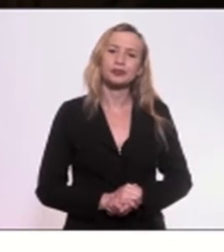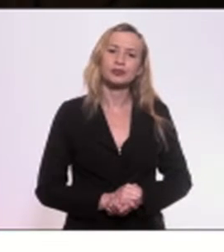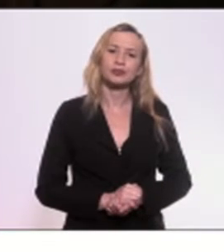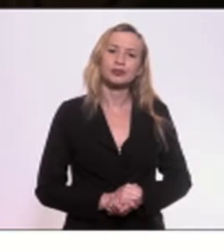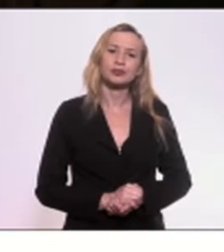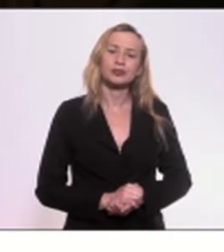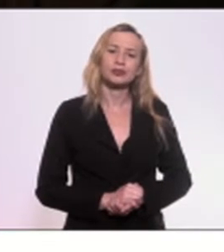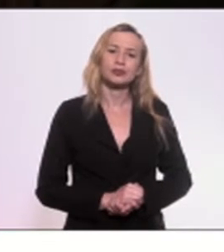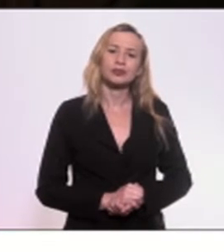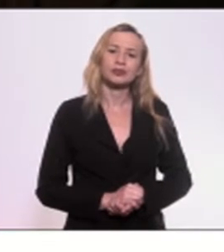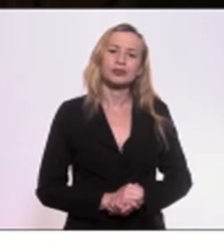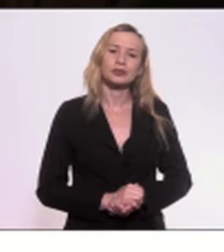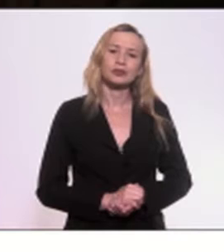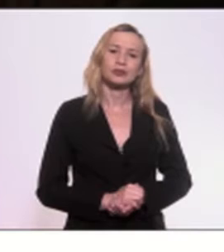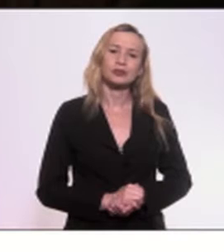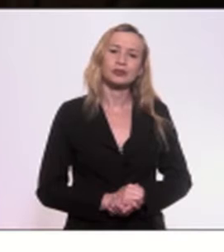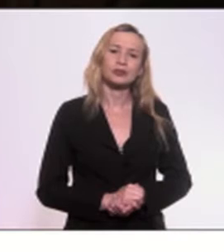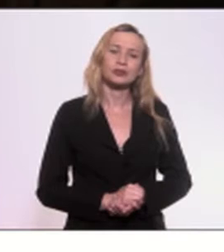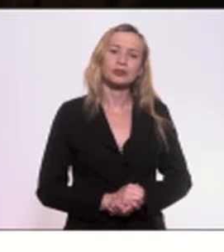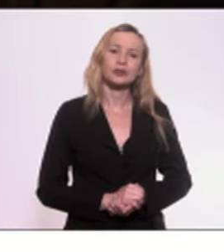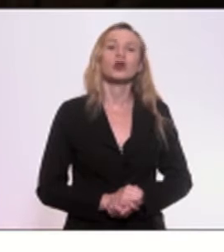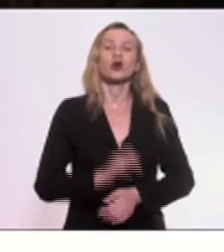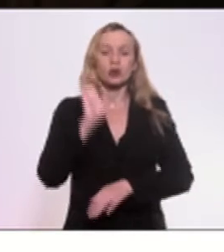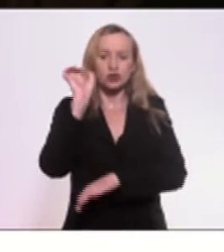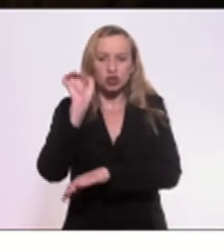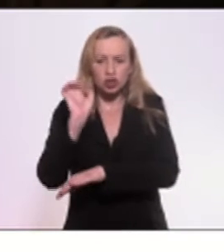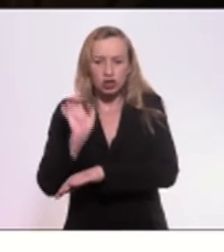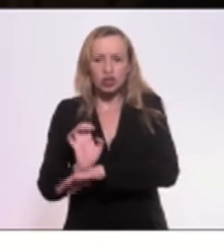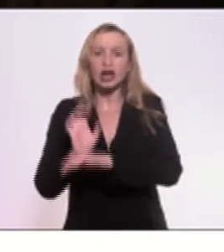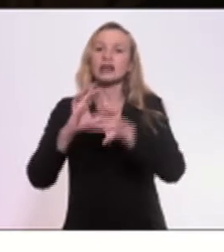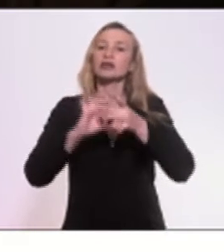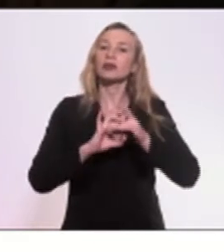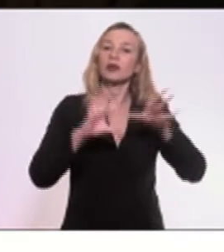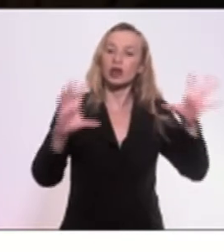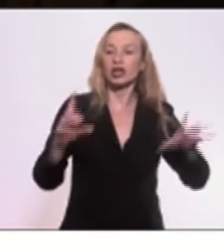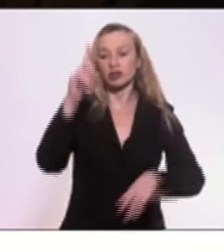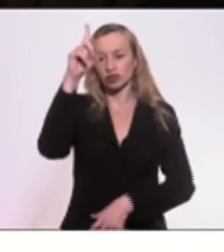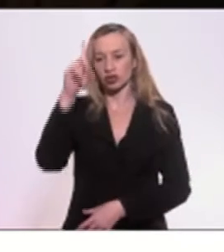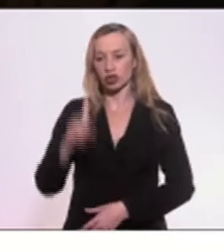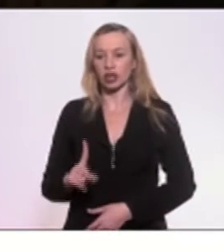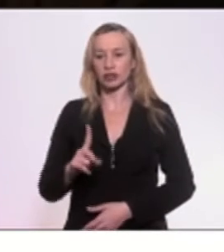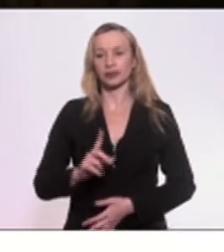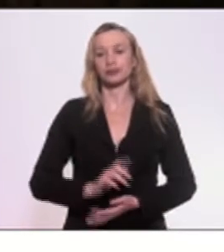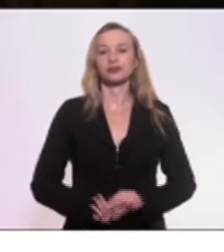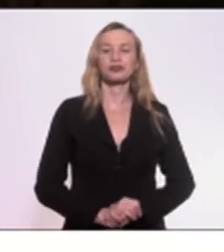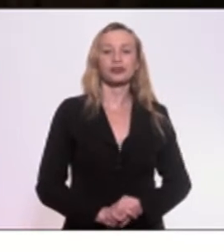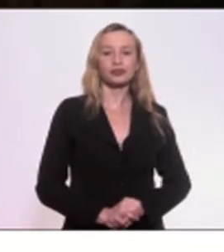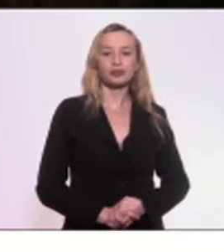garantir o Estado Democrático de Direito,